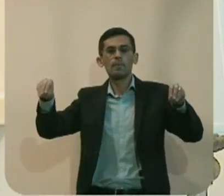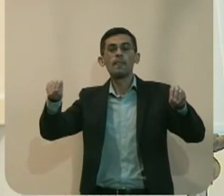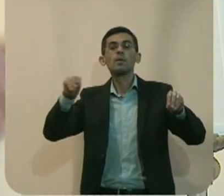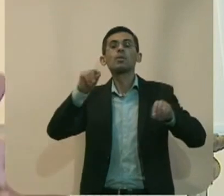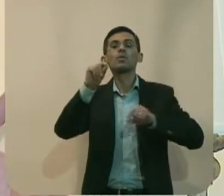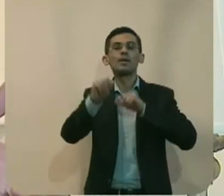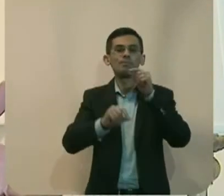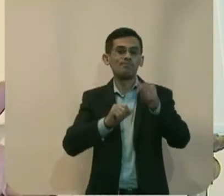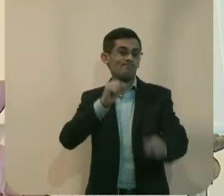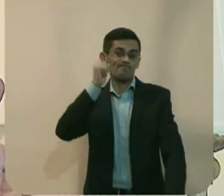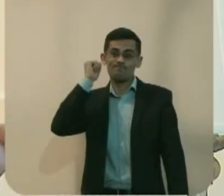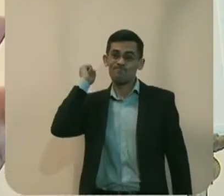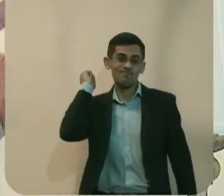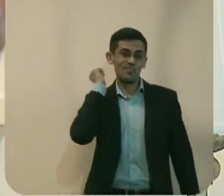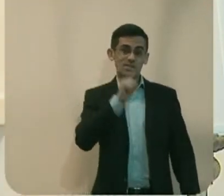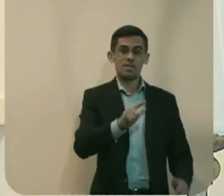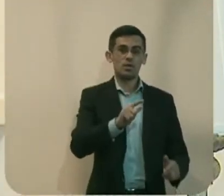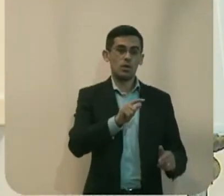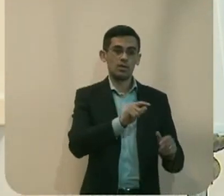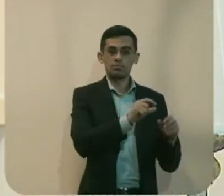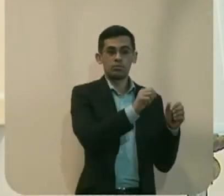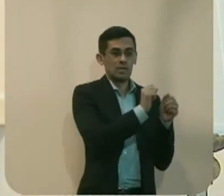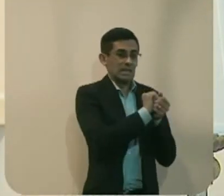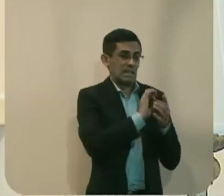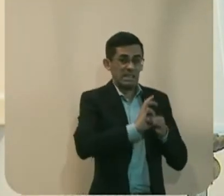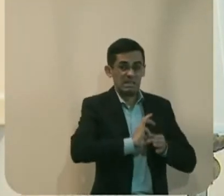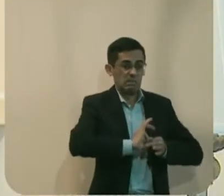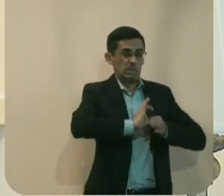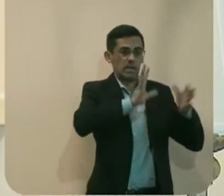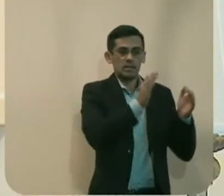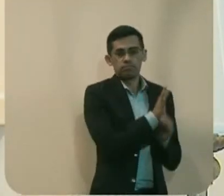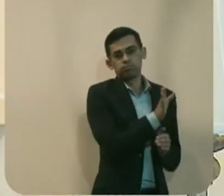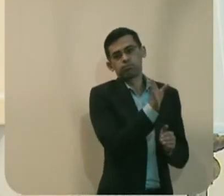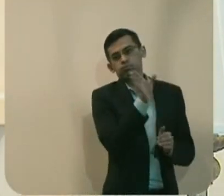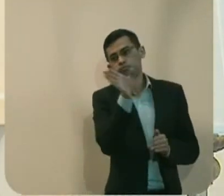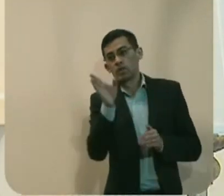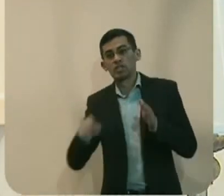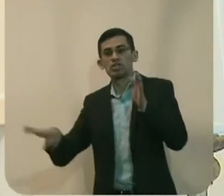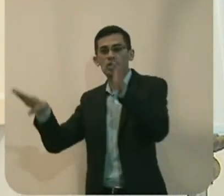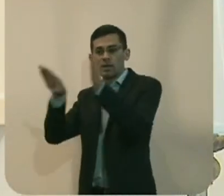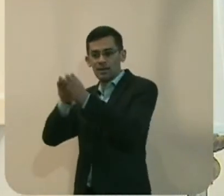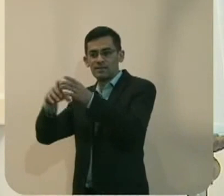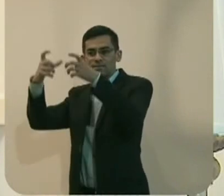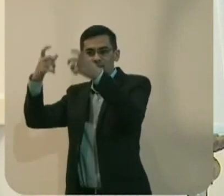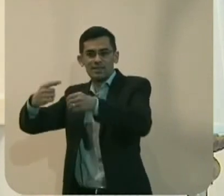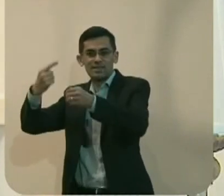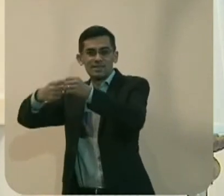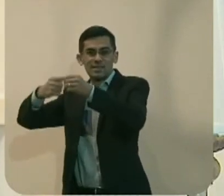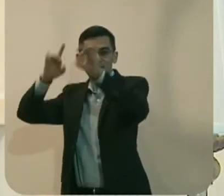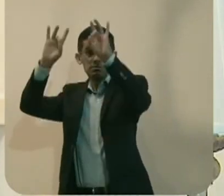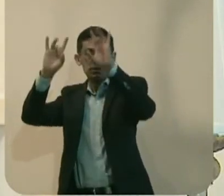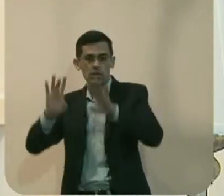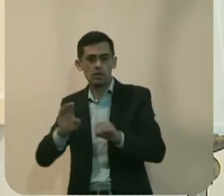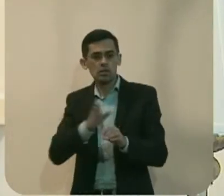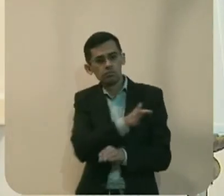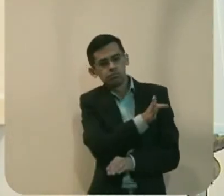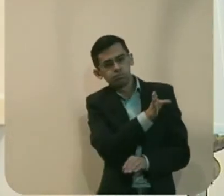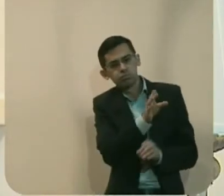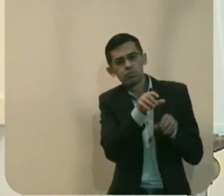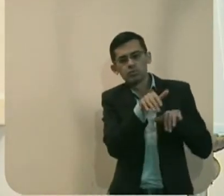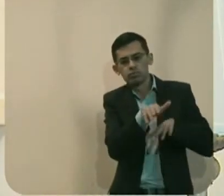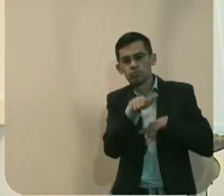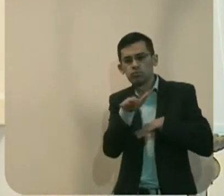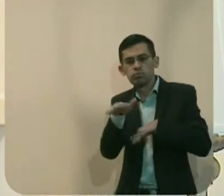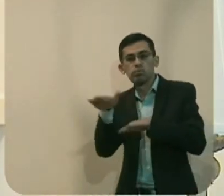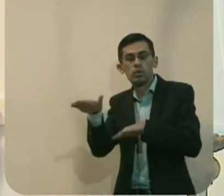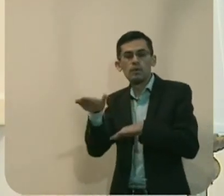eles venceram uma grande crise que era sair do Egito, mas eles tinham que chegar na terra prometida e eles tinham que atravessar o